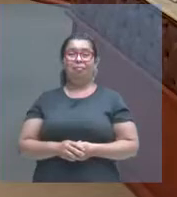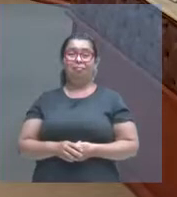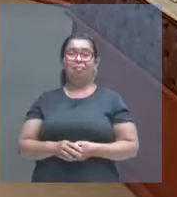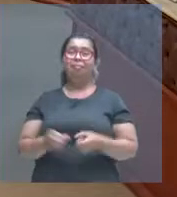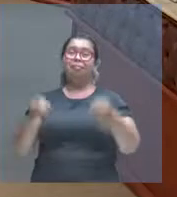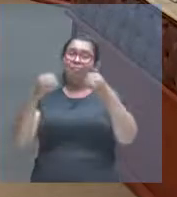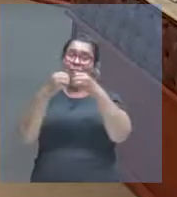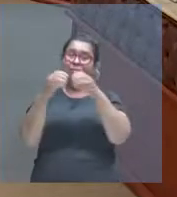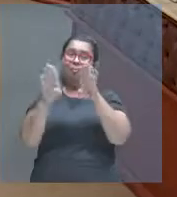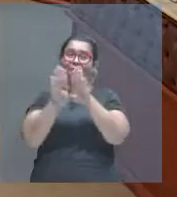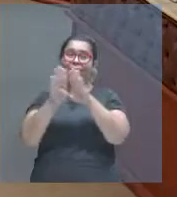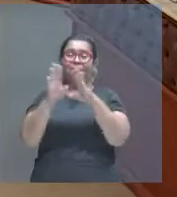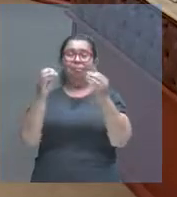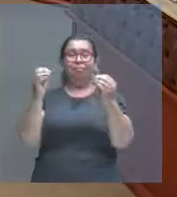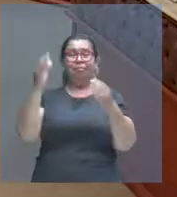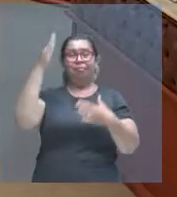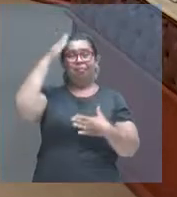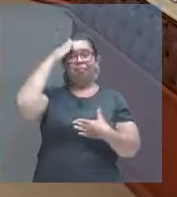Viu? Muito obrigado.